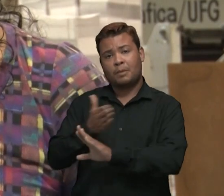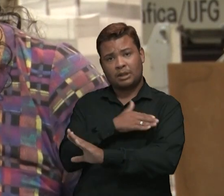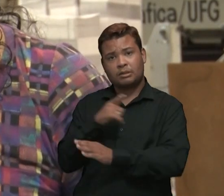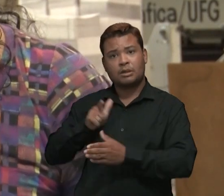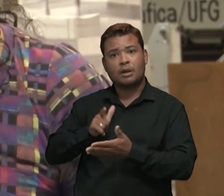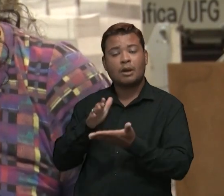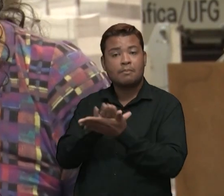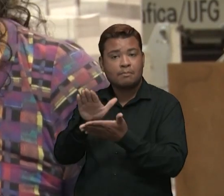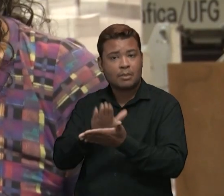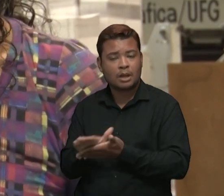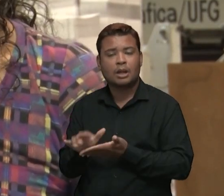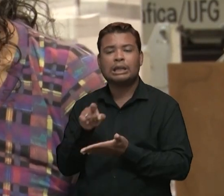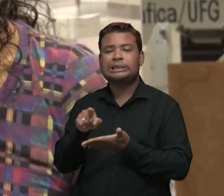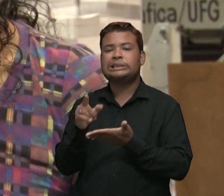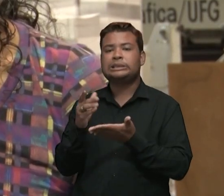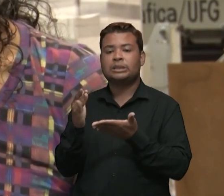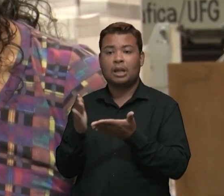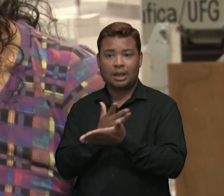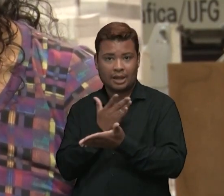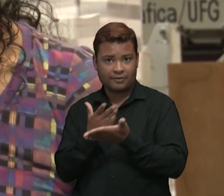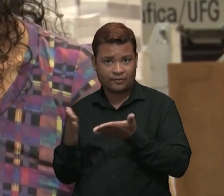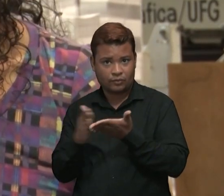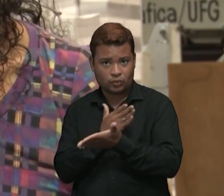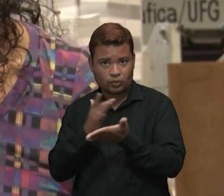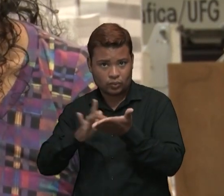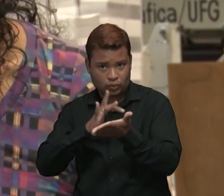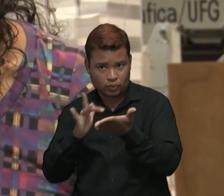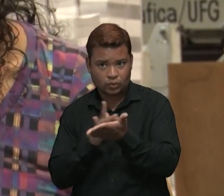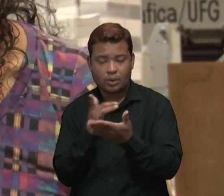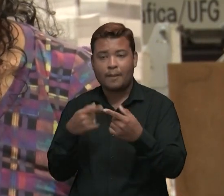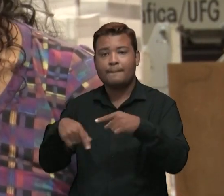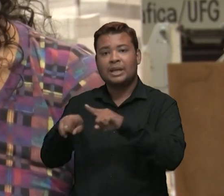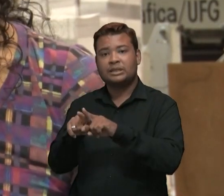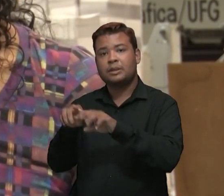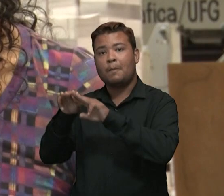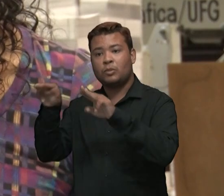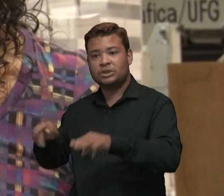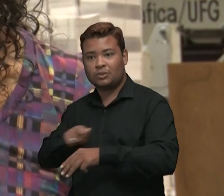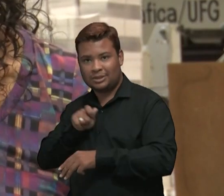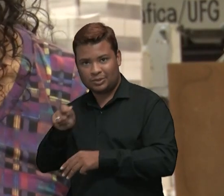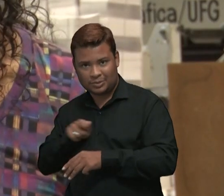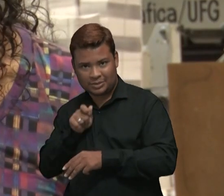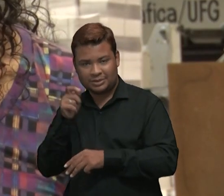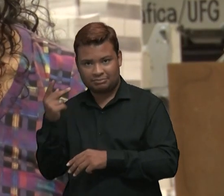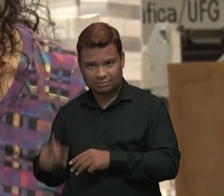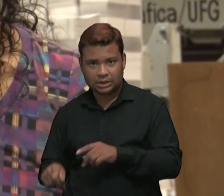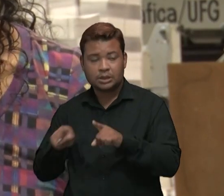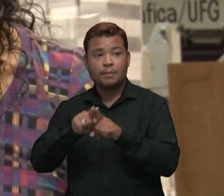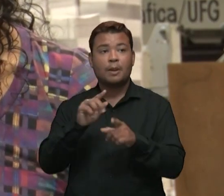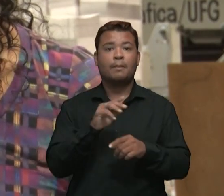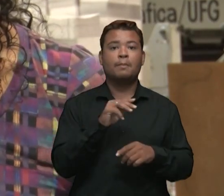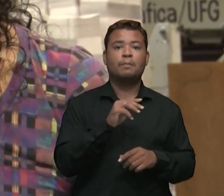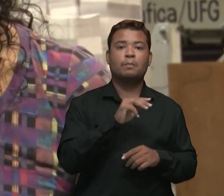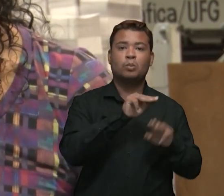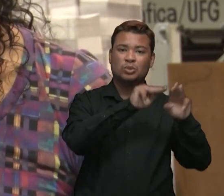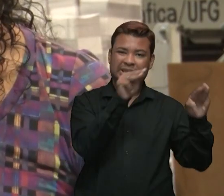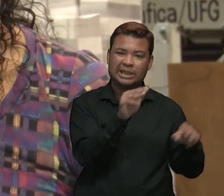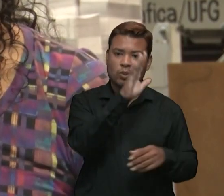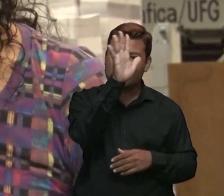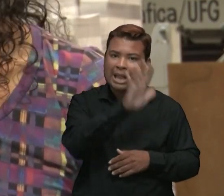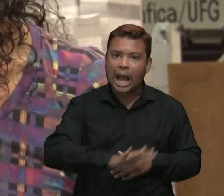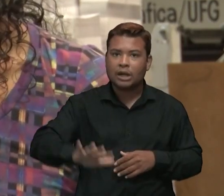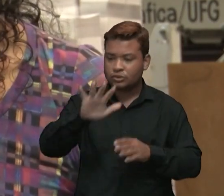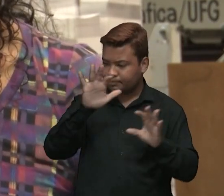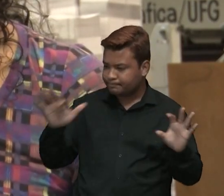semana um e-book, parceria entre o Museu Antropológico daqui e o Museu Nacional, então assim uma publicação